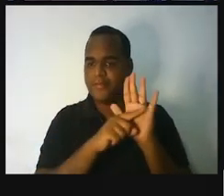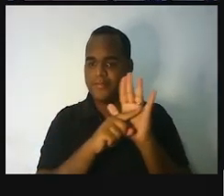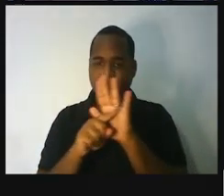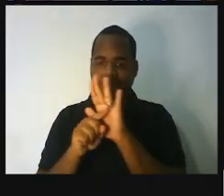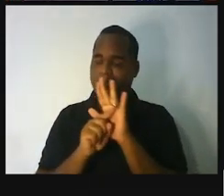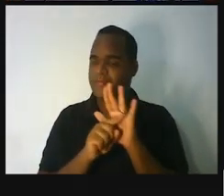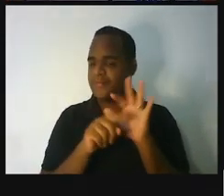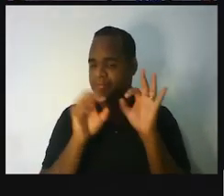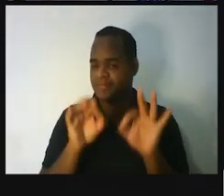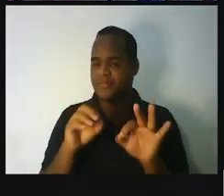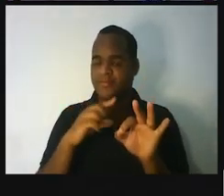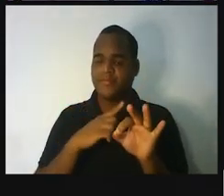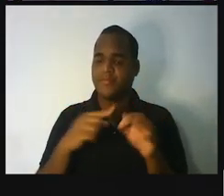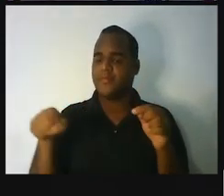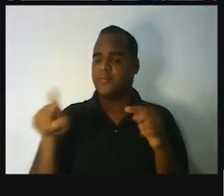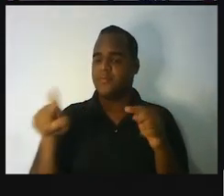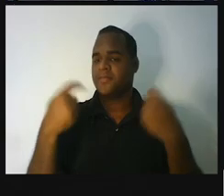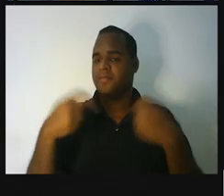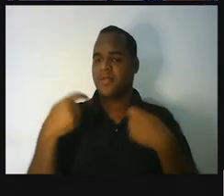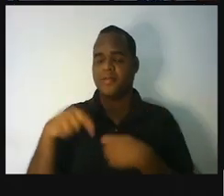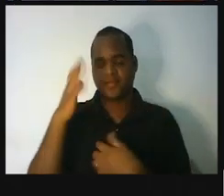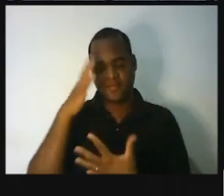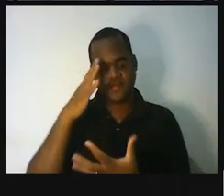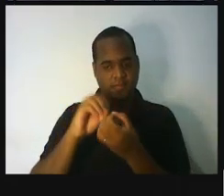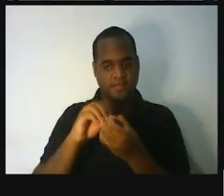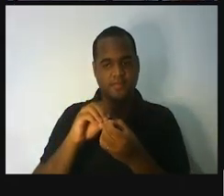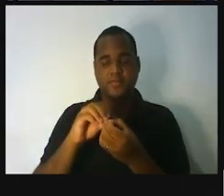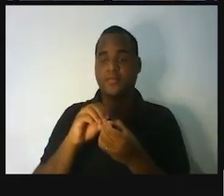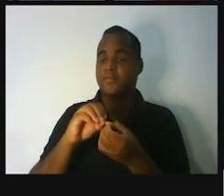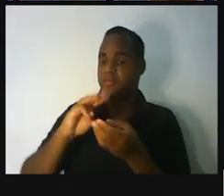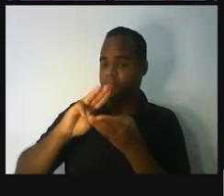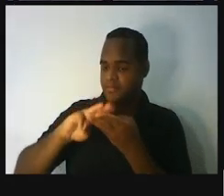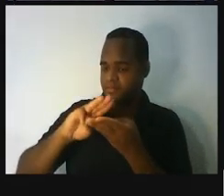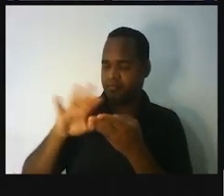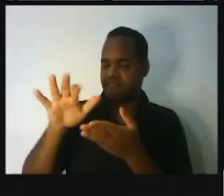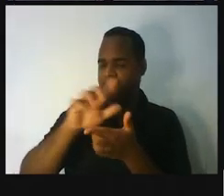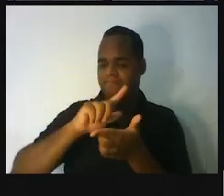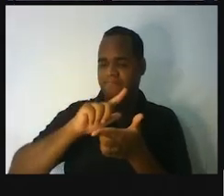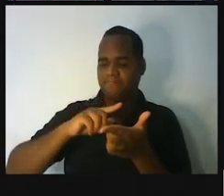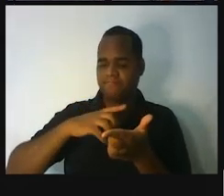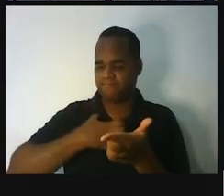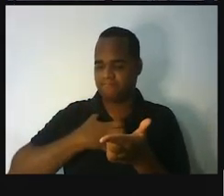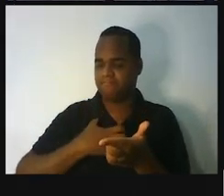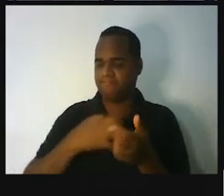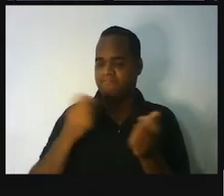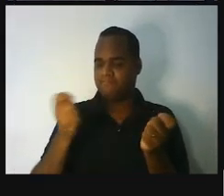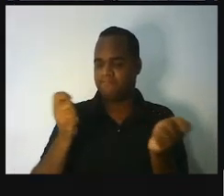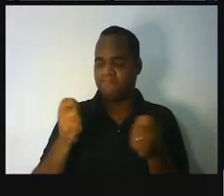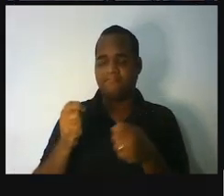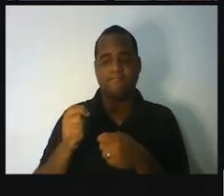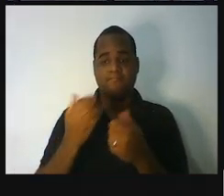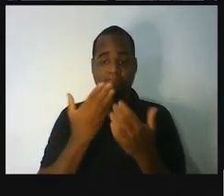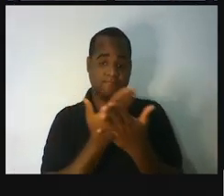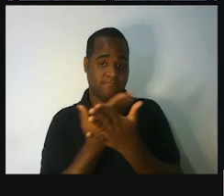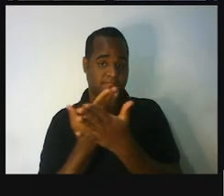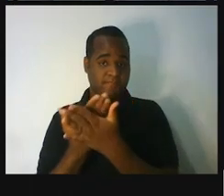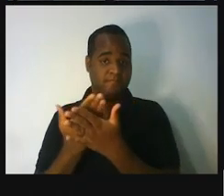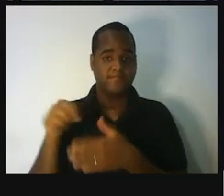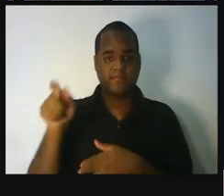medidas, a gente precisa entender o seguinte, que matemática tem sentido. Muitos estudantes,